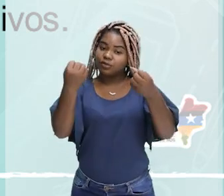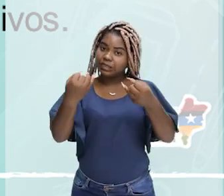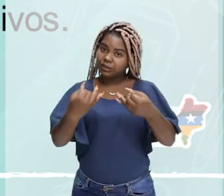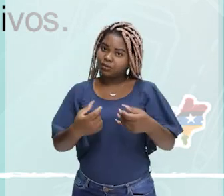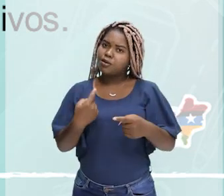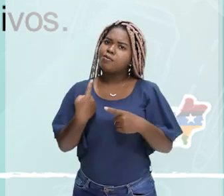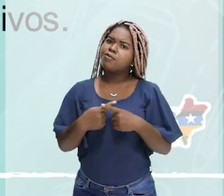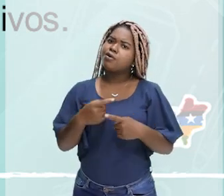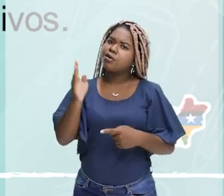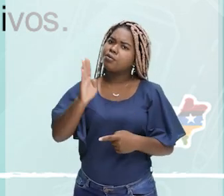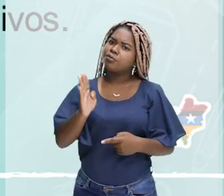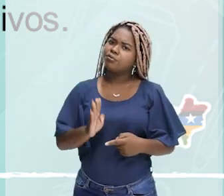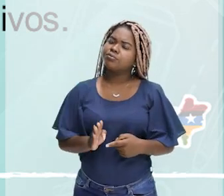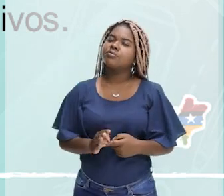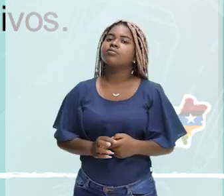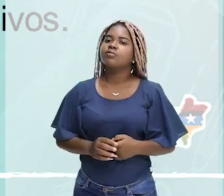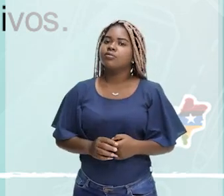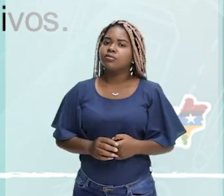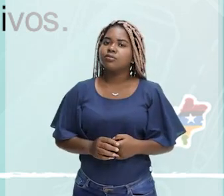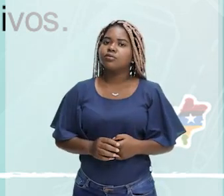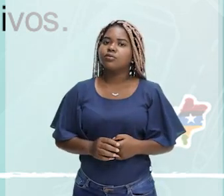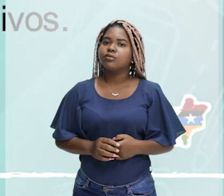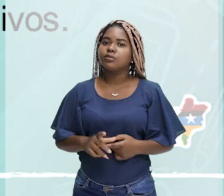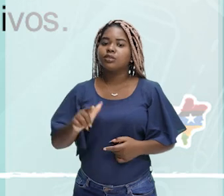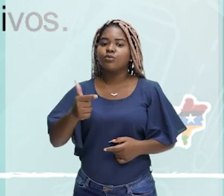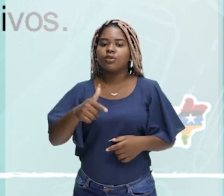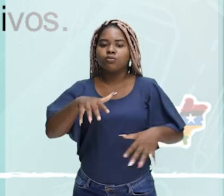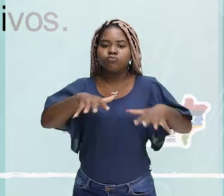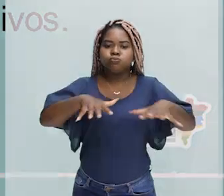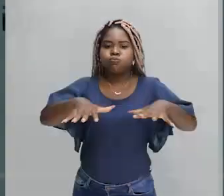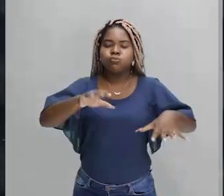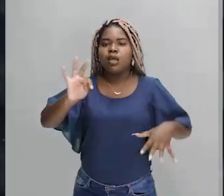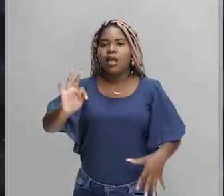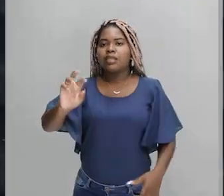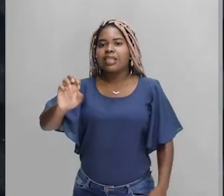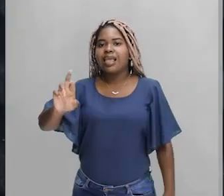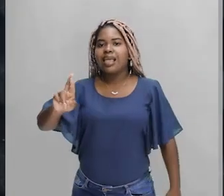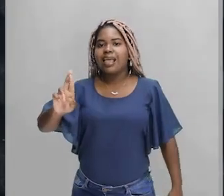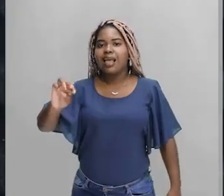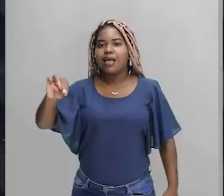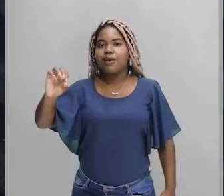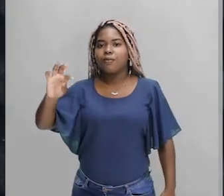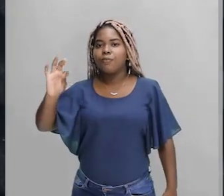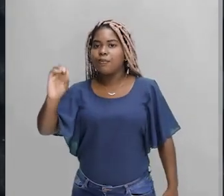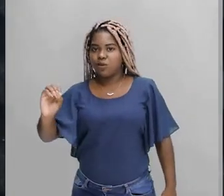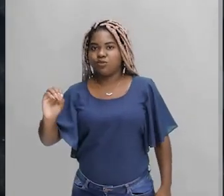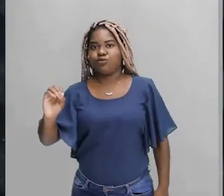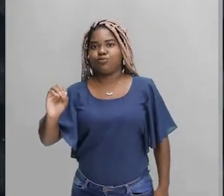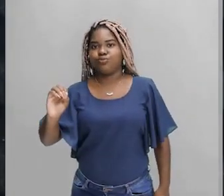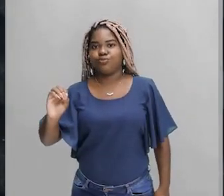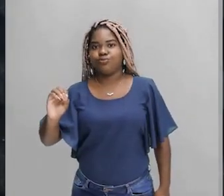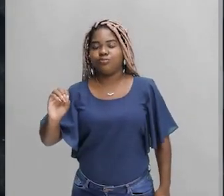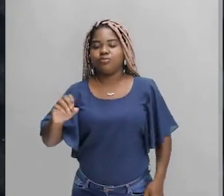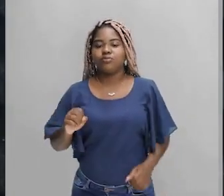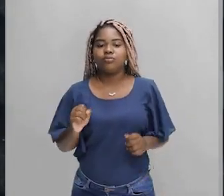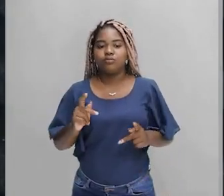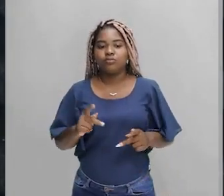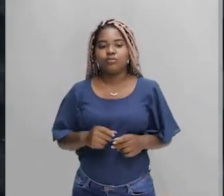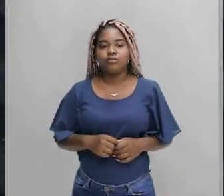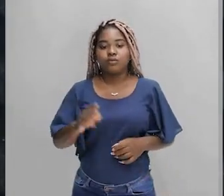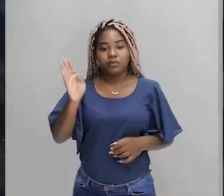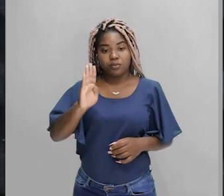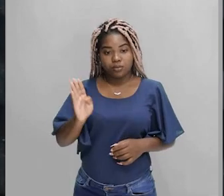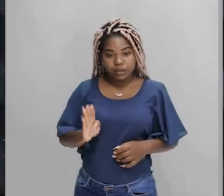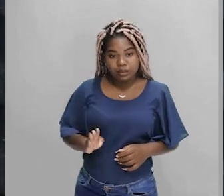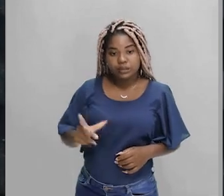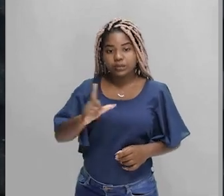por que o Brasil aí tem baixa ocorrência de terremotos, porque terremotos só vai ter em áreas aí de encontro de placas tectônicas, beleza? O Brasil possui